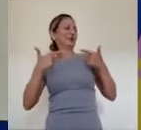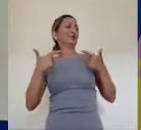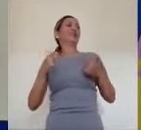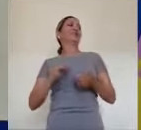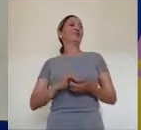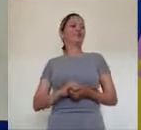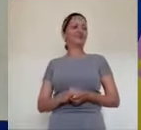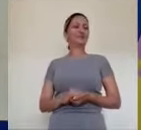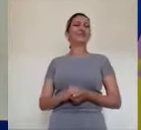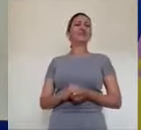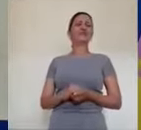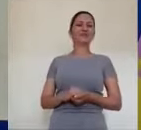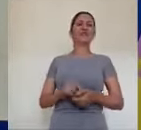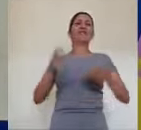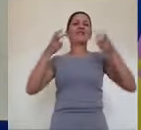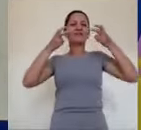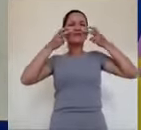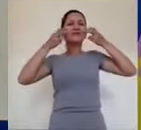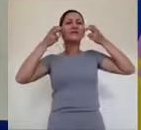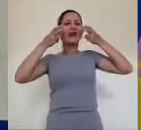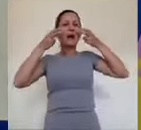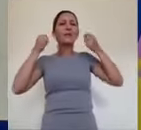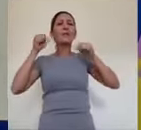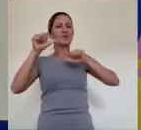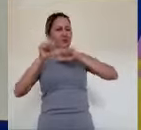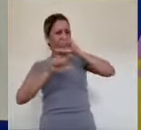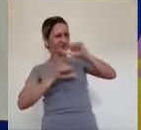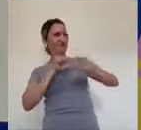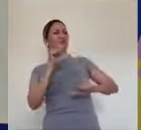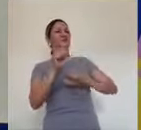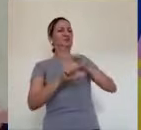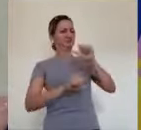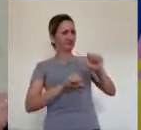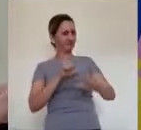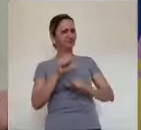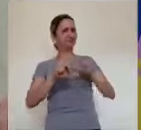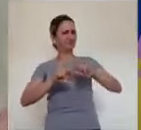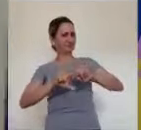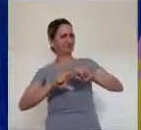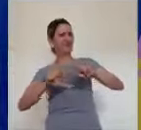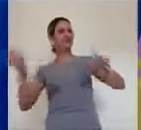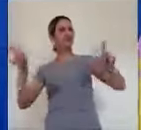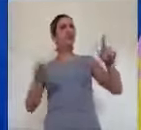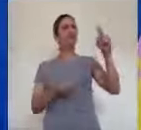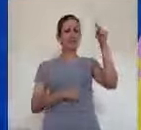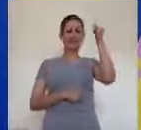dona raposa está mudada pensou ele